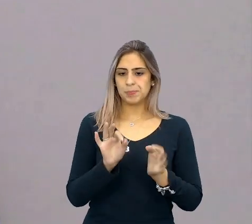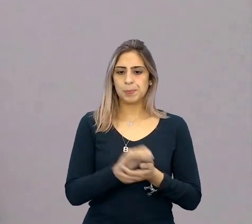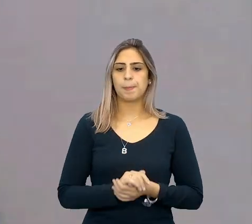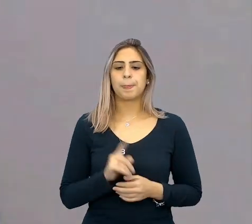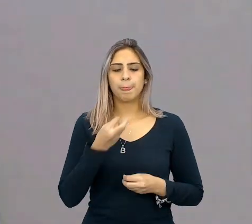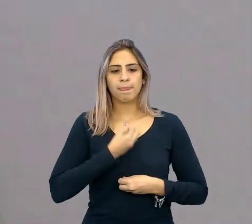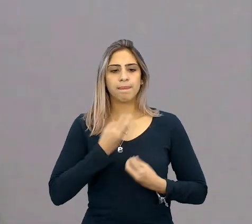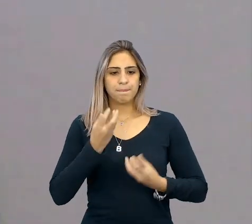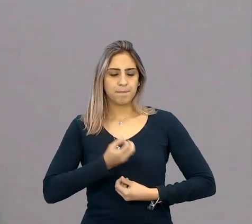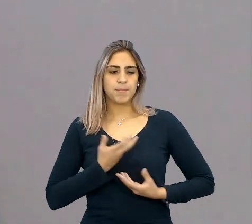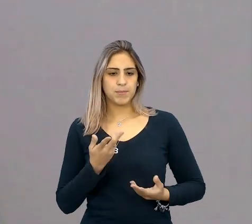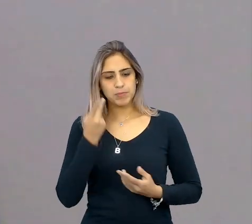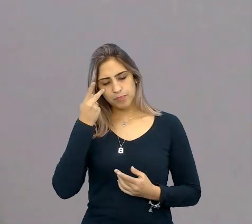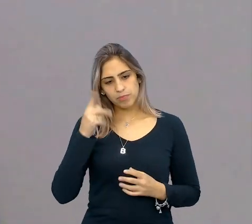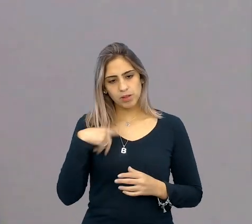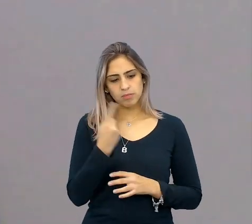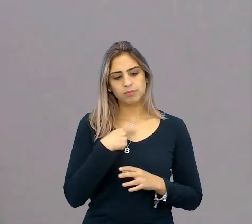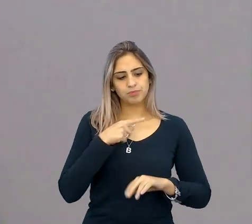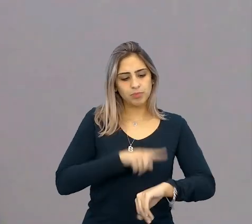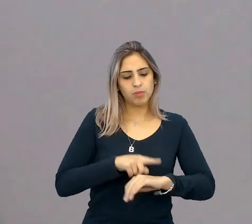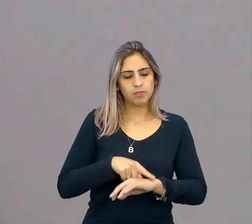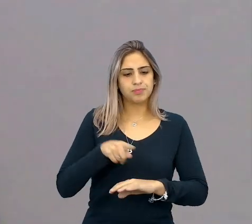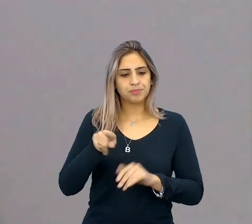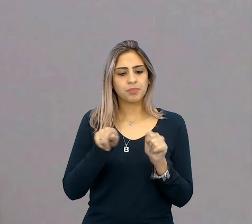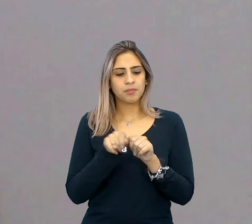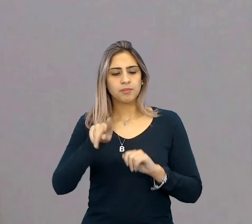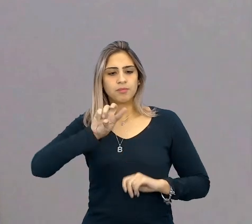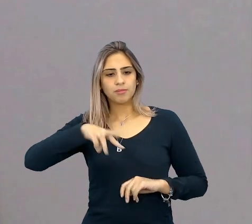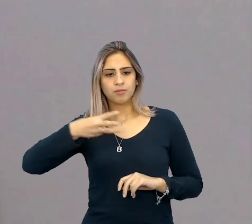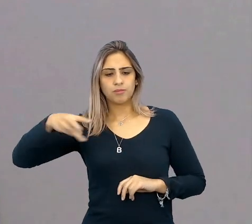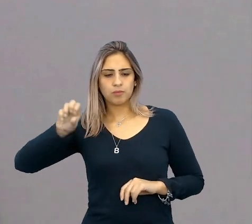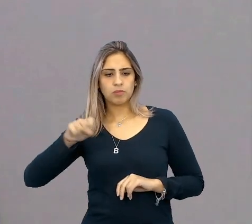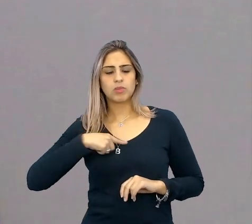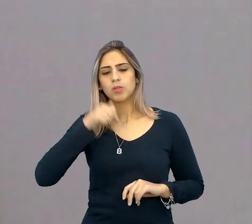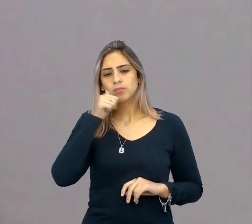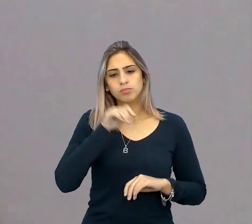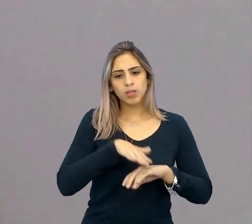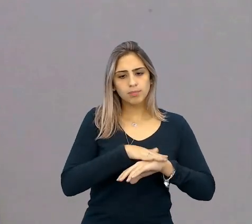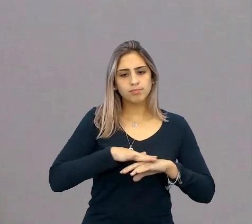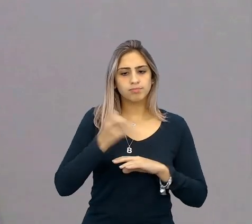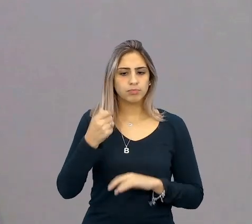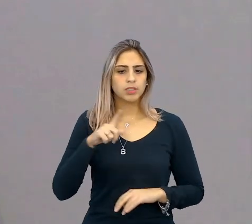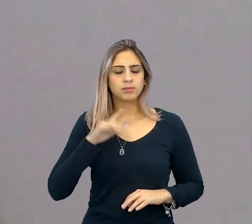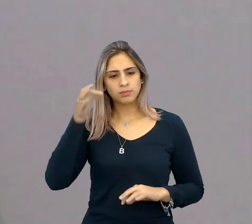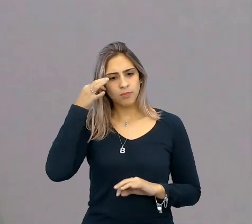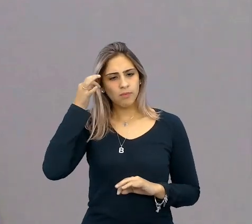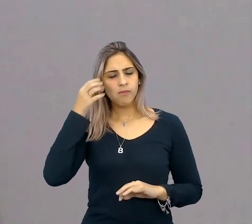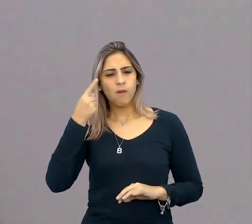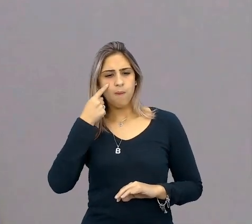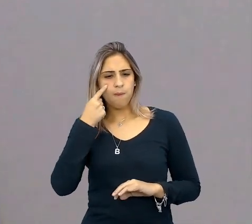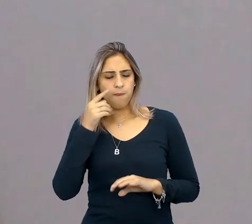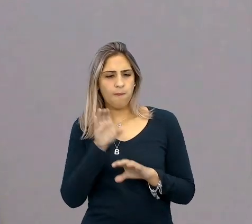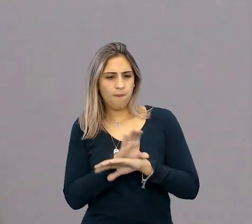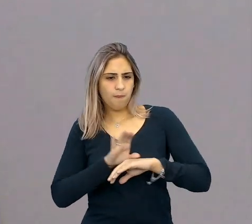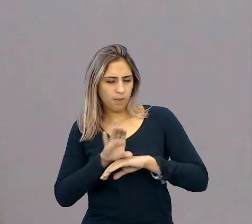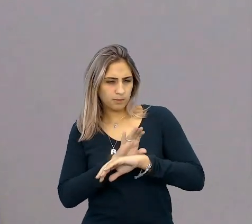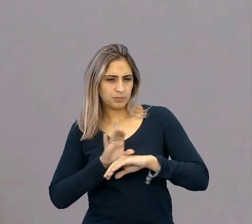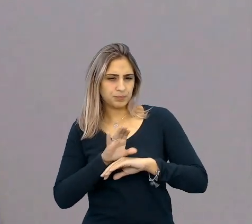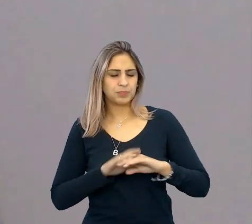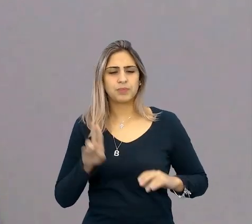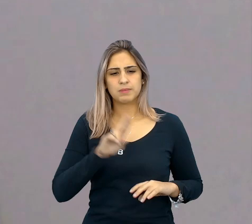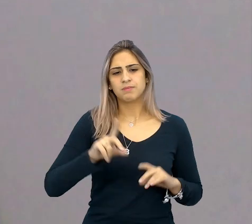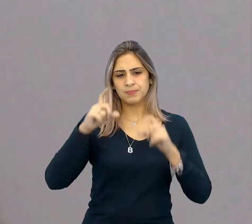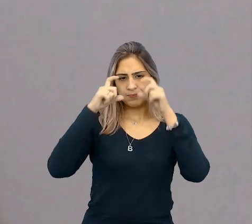de formação promovidos pela EFAP. Eu sou uma mulher branca, tenho cabelos e olhos castanhos,